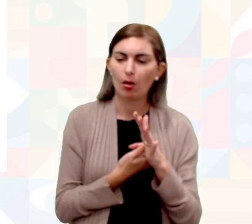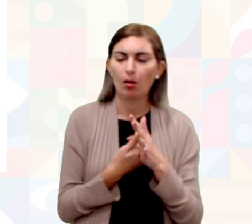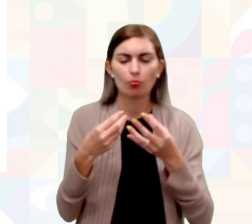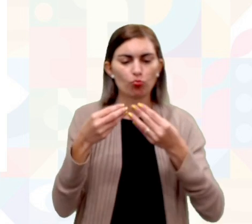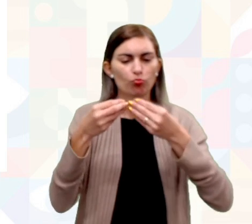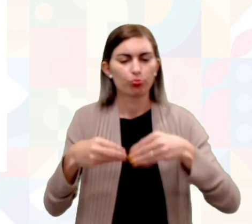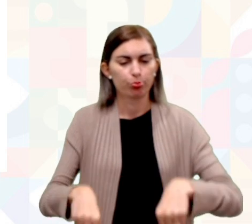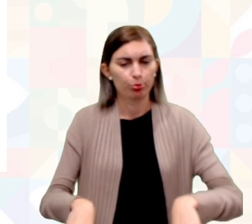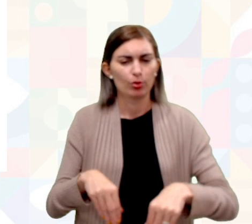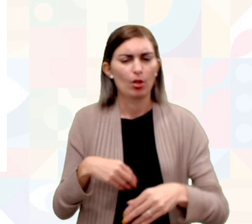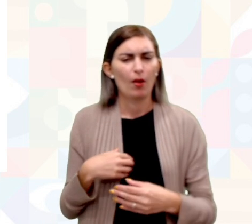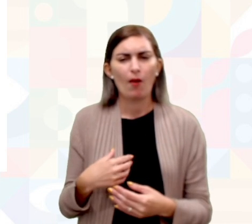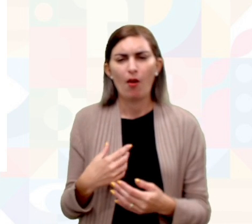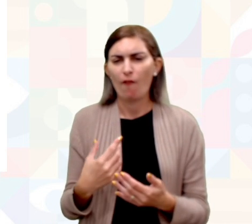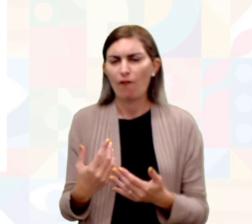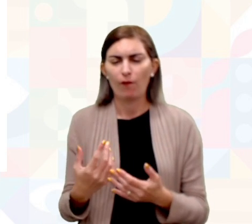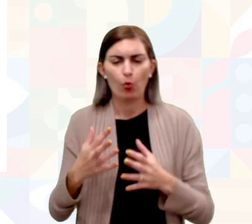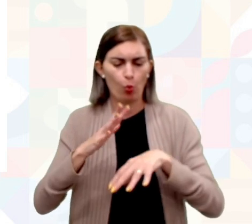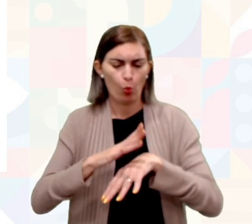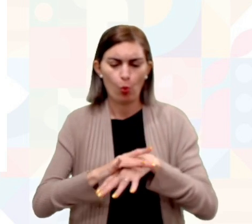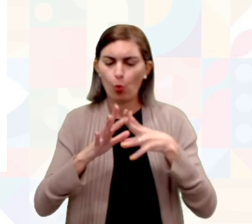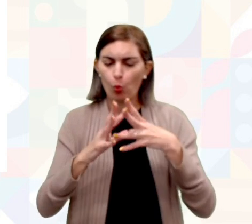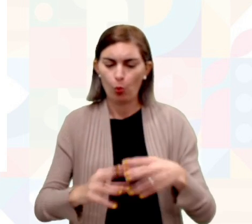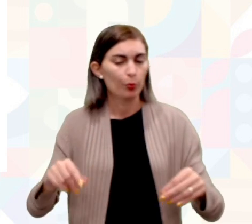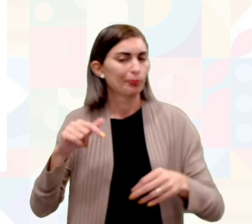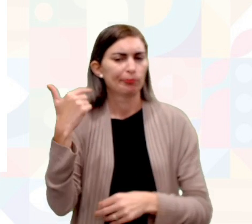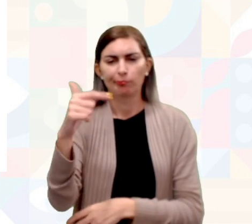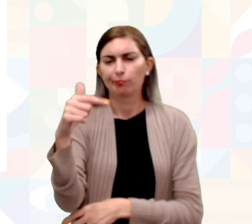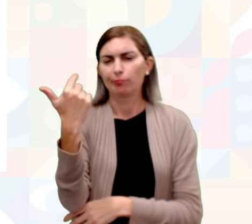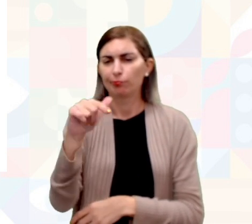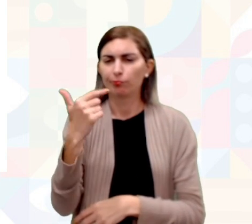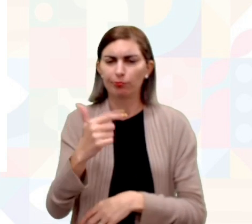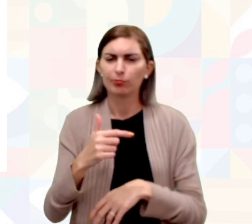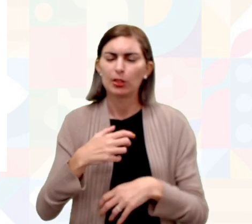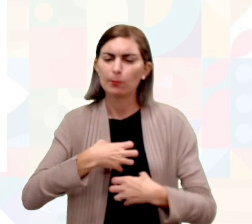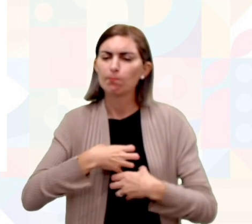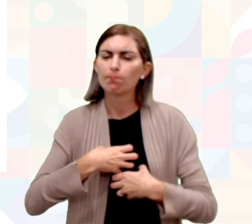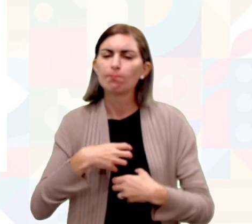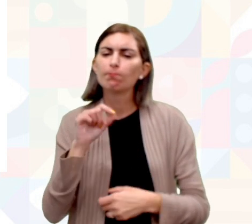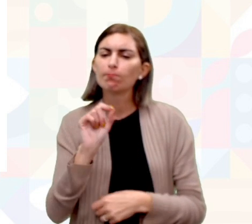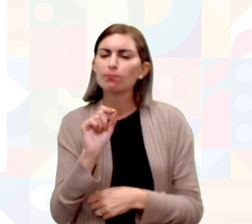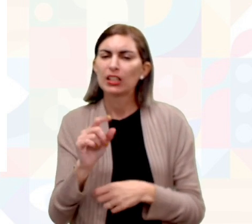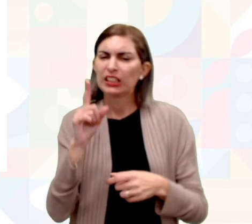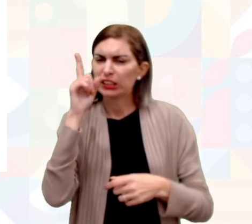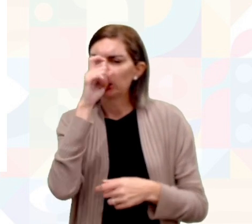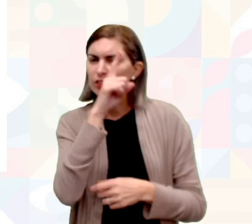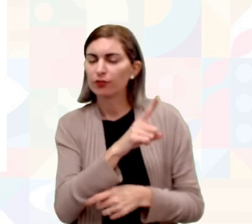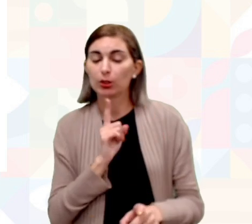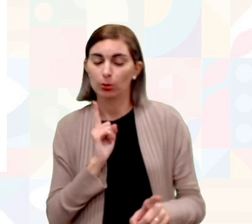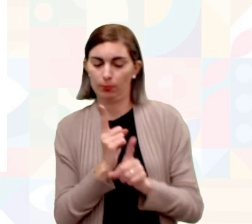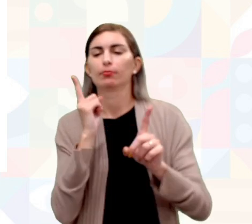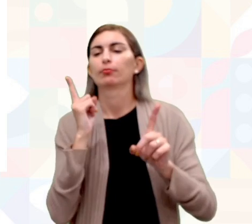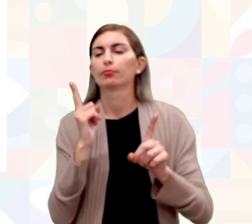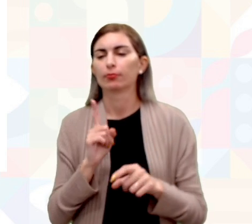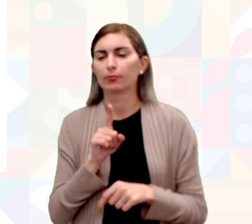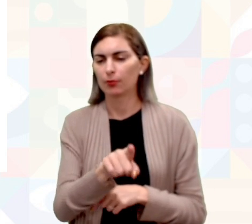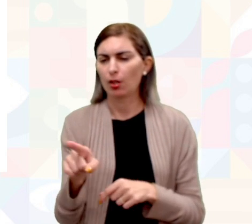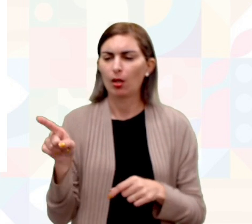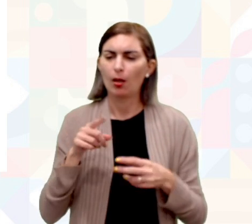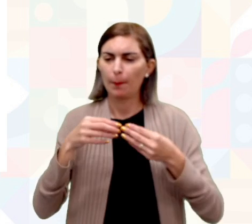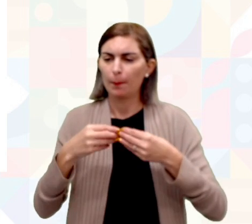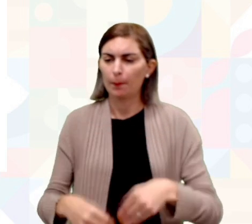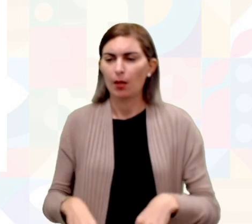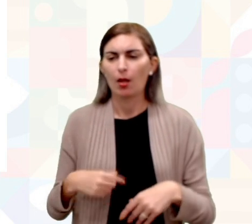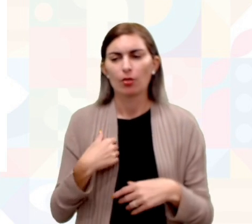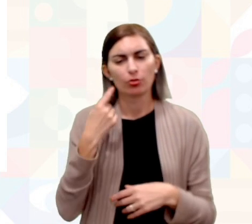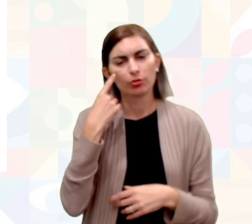vezes irreversíveis. E os sintomas eles são subjetivos, tá? Onde dificulta o diagnóstico. E o nexo causal, que a gente já